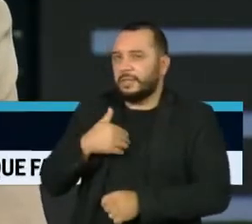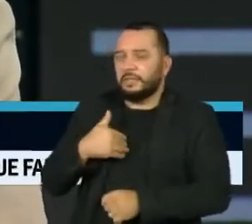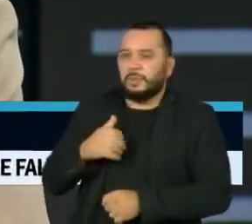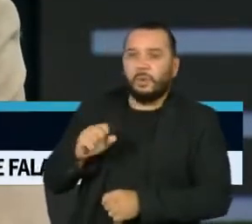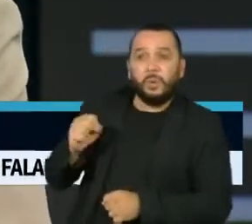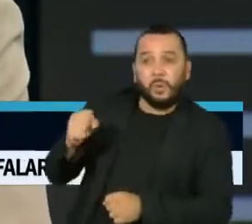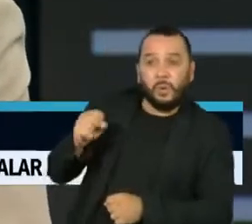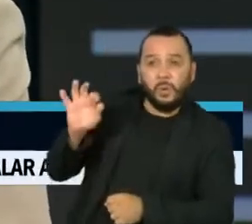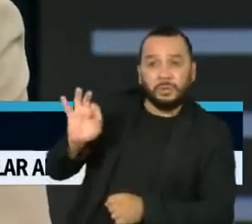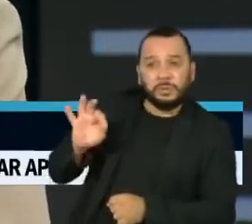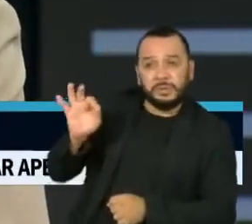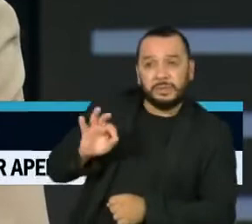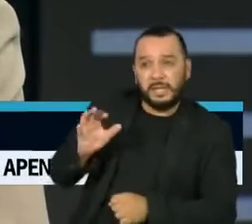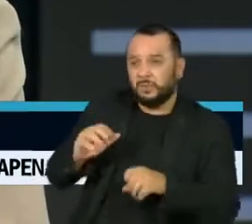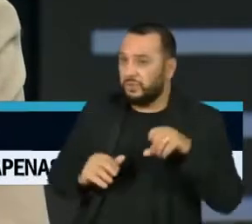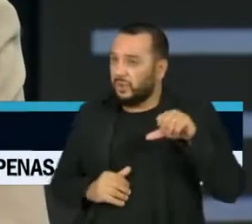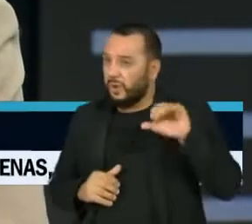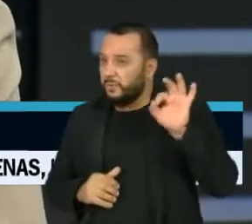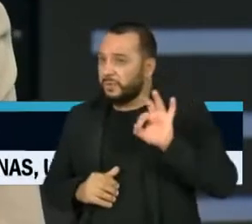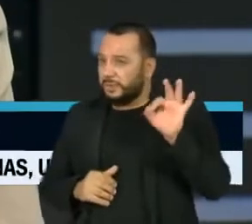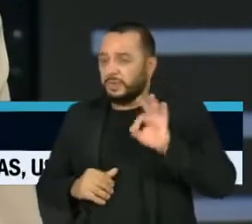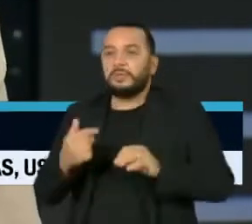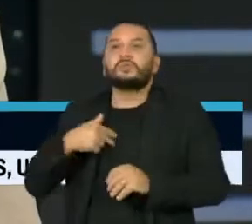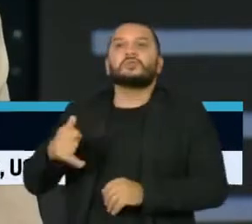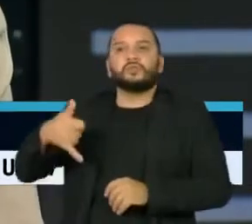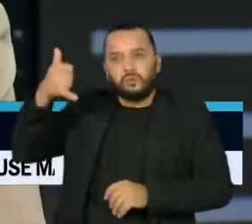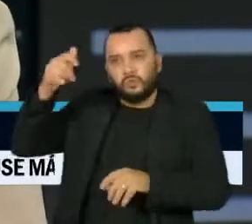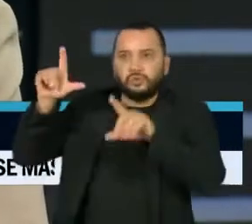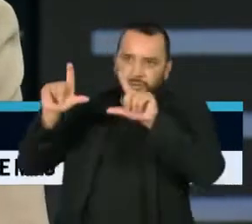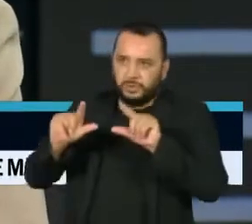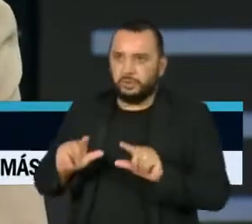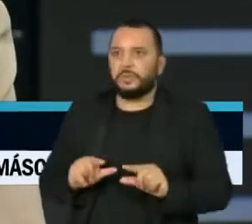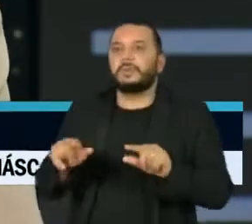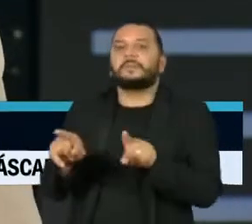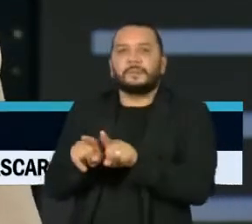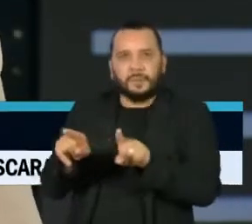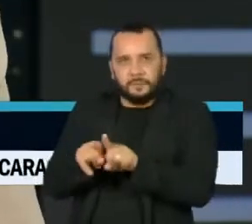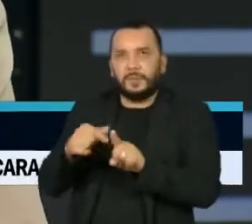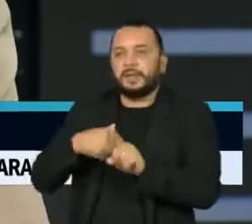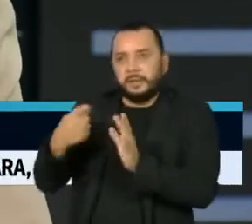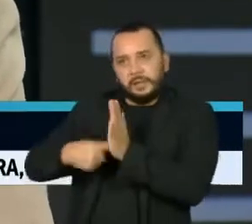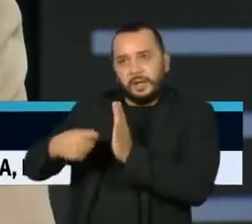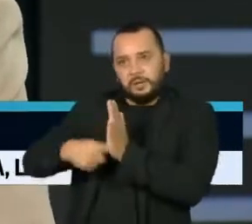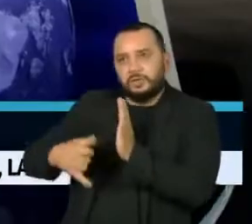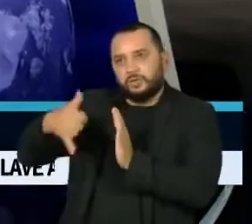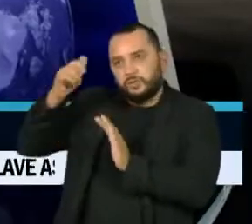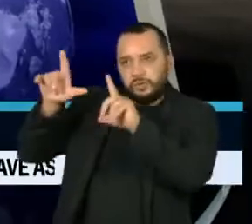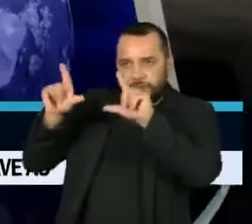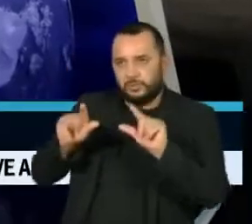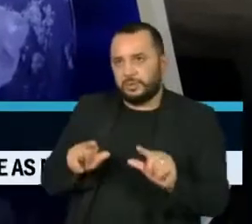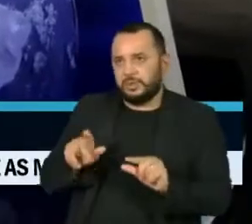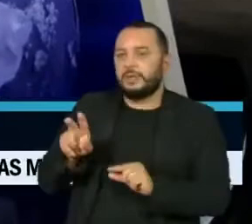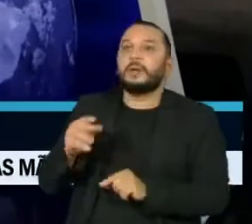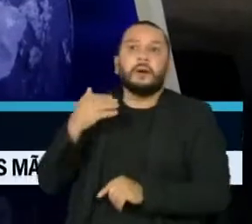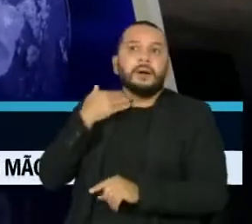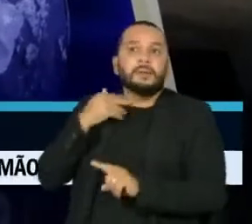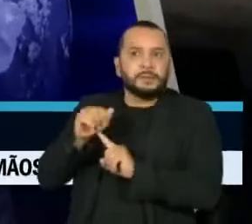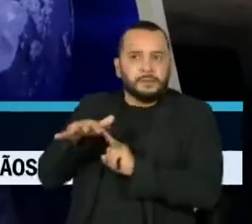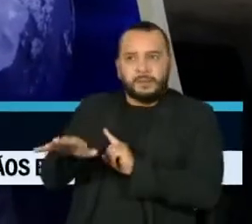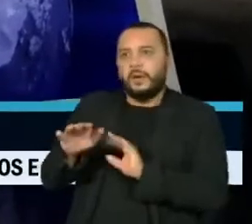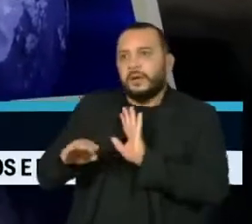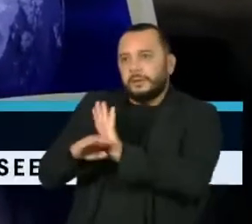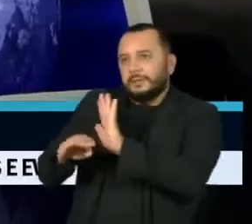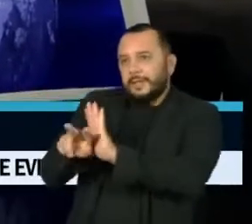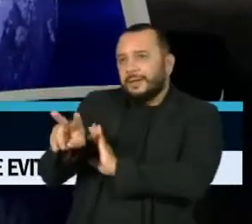oito nove porcento juros devem diminuir o banco central vai perceber e vai diminuir a taxa de juros para ajudar então mesmo Com todas essas pedras